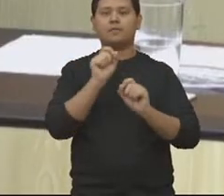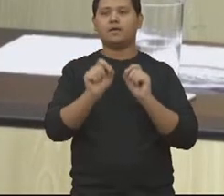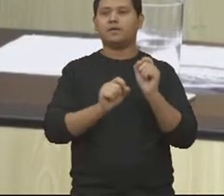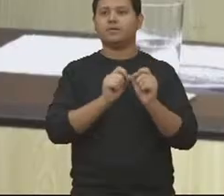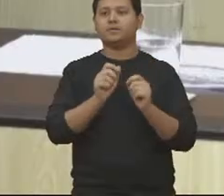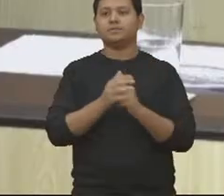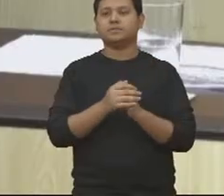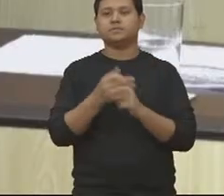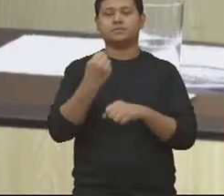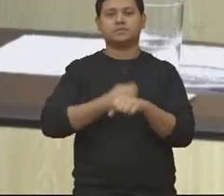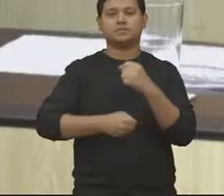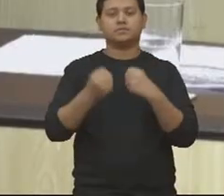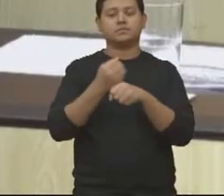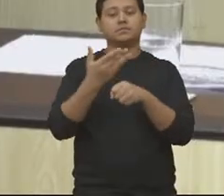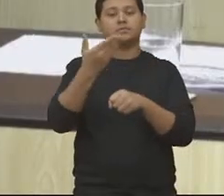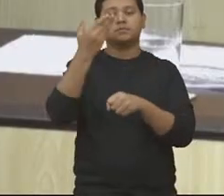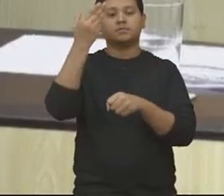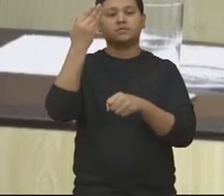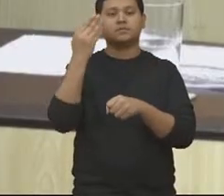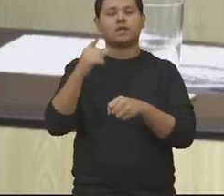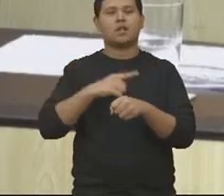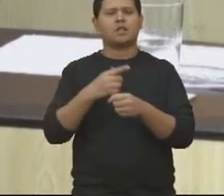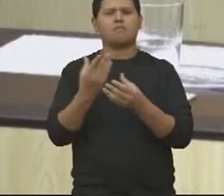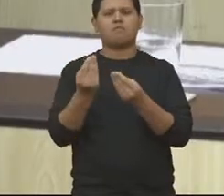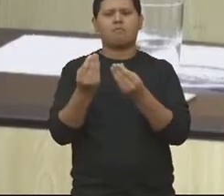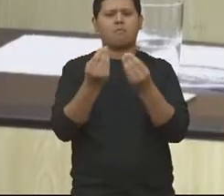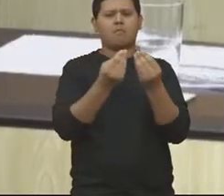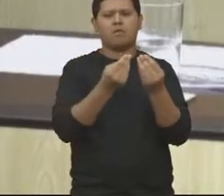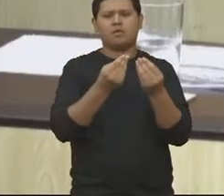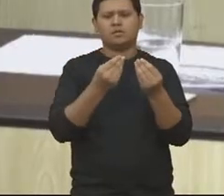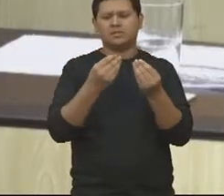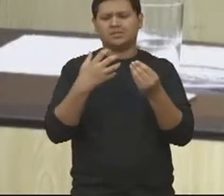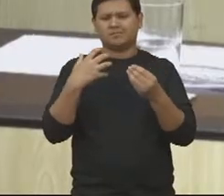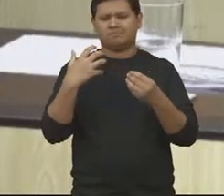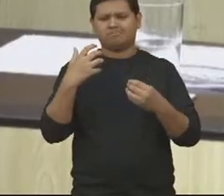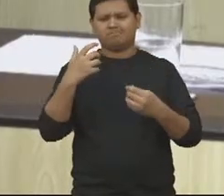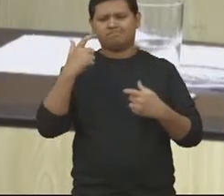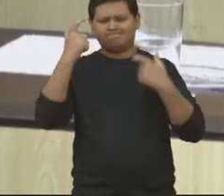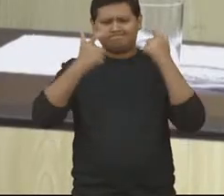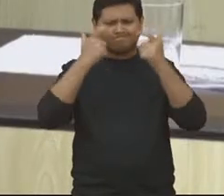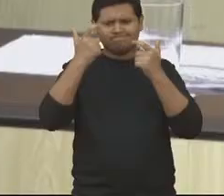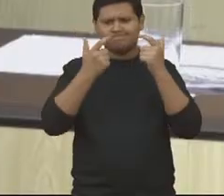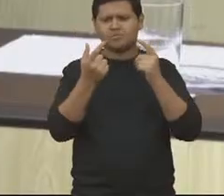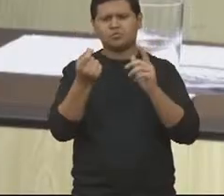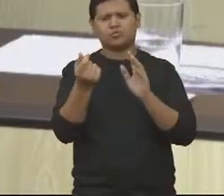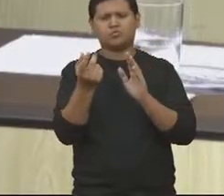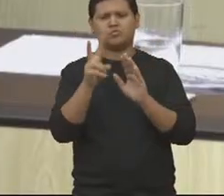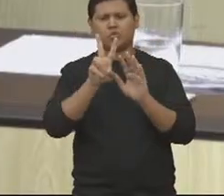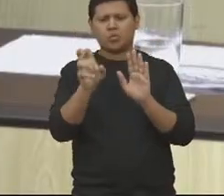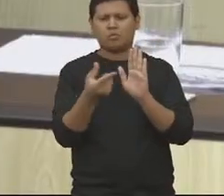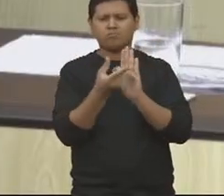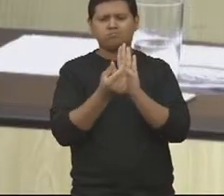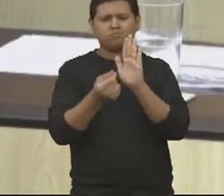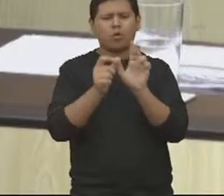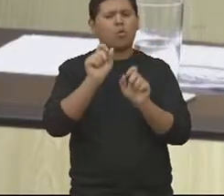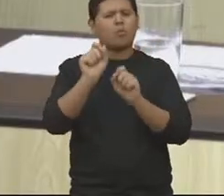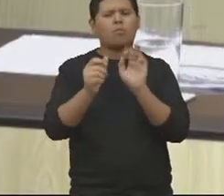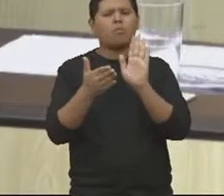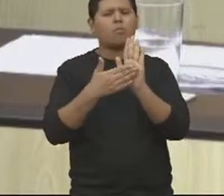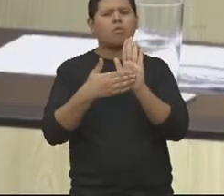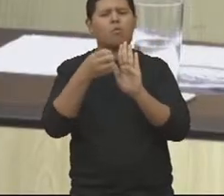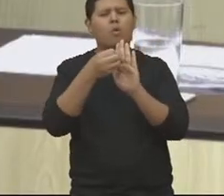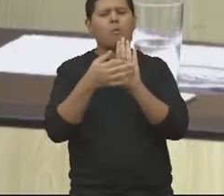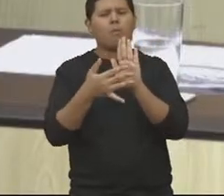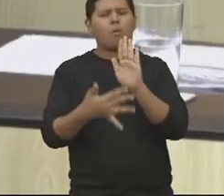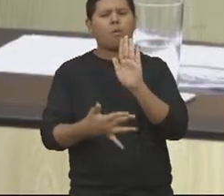ano passado teve bastante frustração de receita. O que justificaria esses